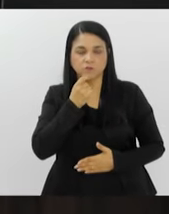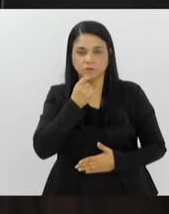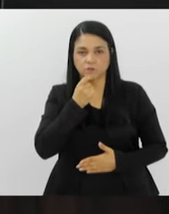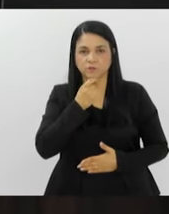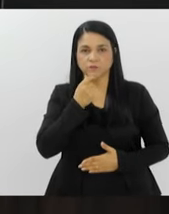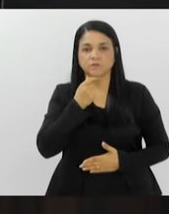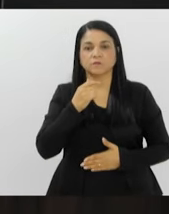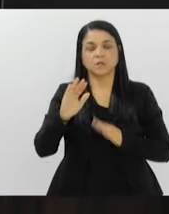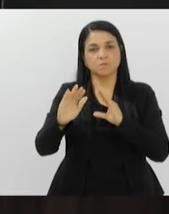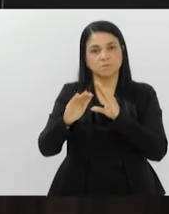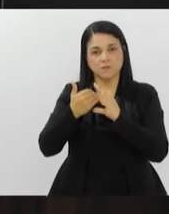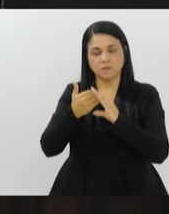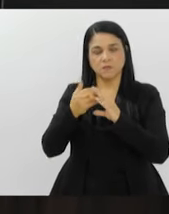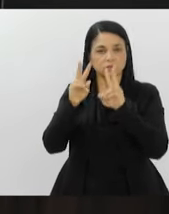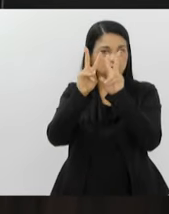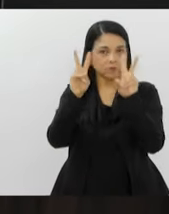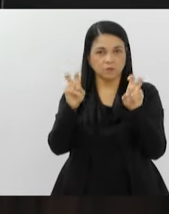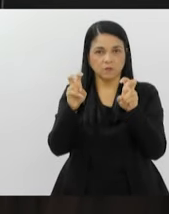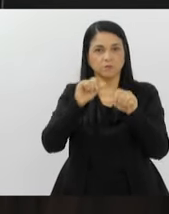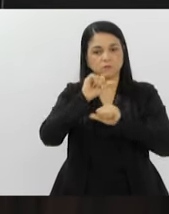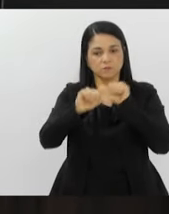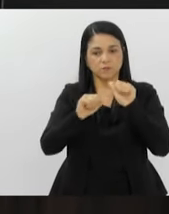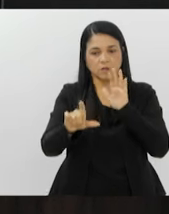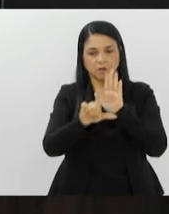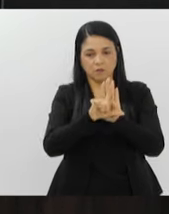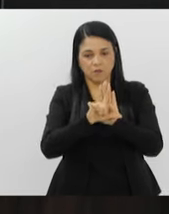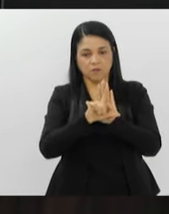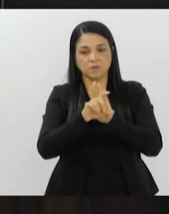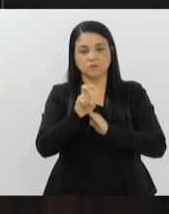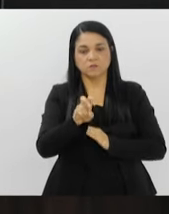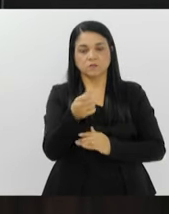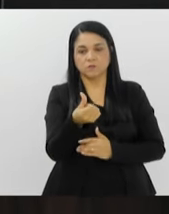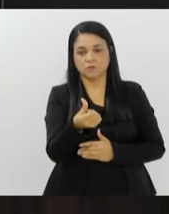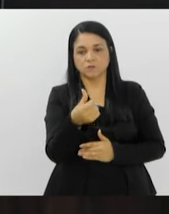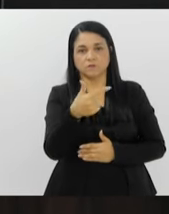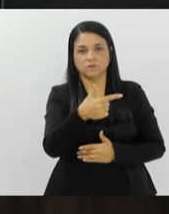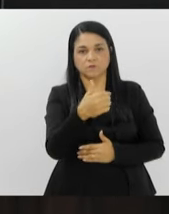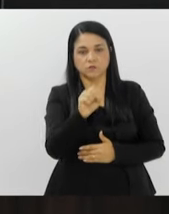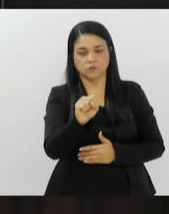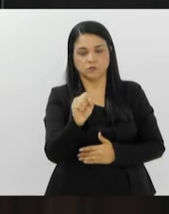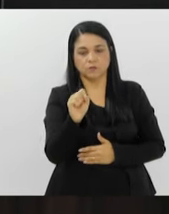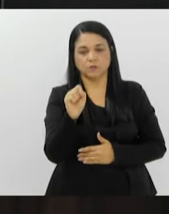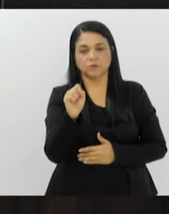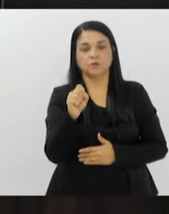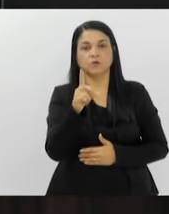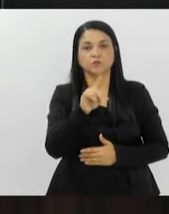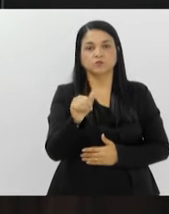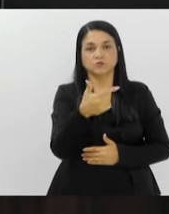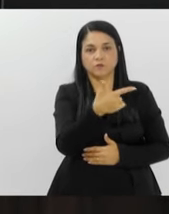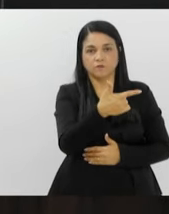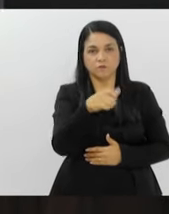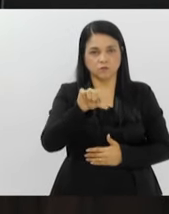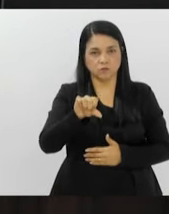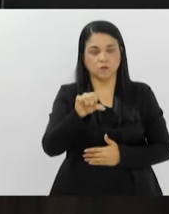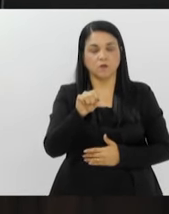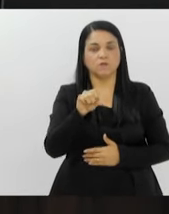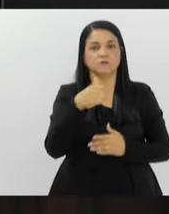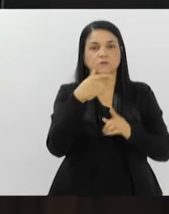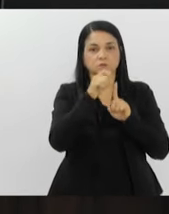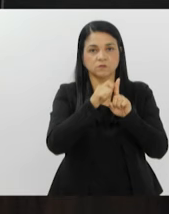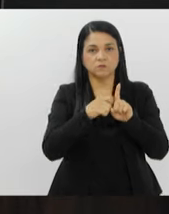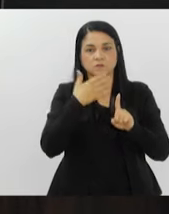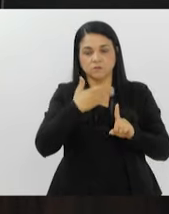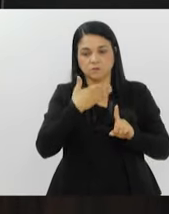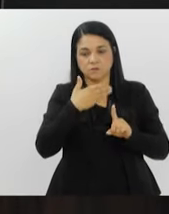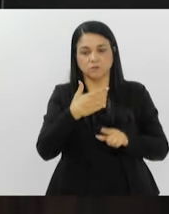Estado o envio de mensagem dispondo sobre alteração da lei estadual 5628 de 19 de dezembro de